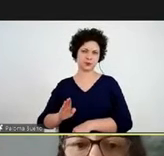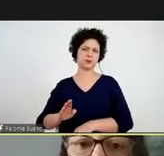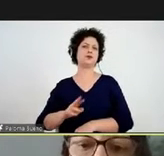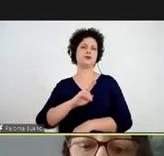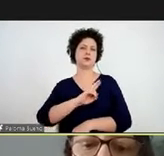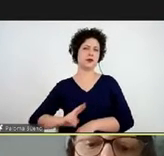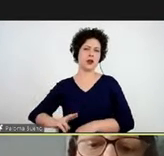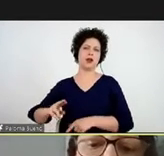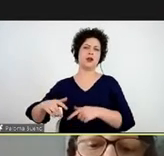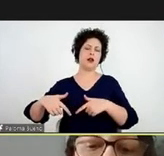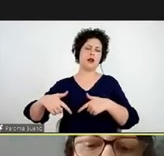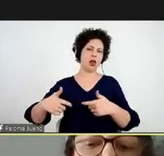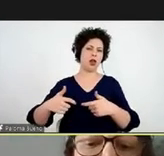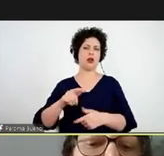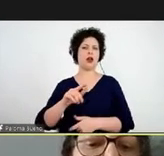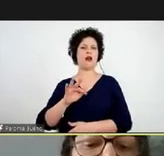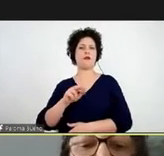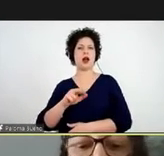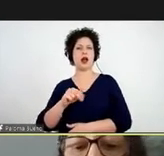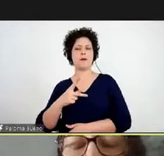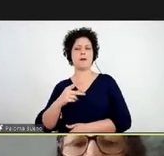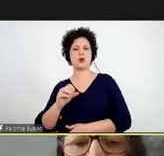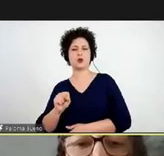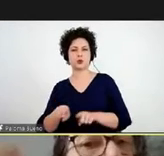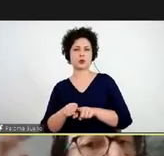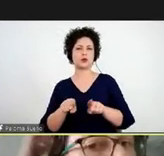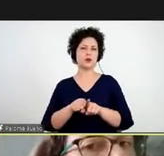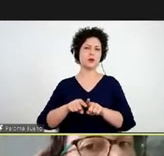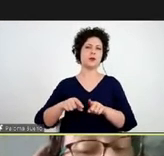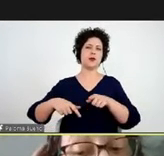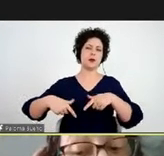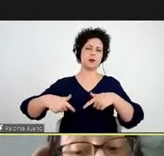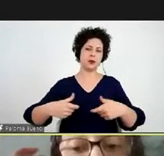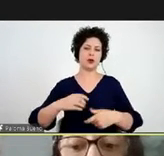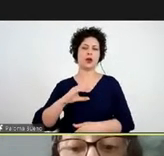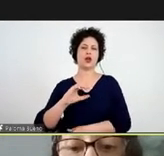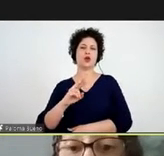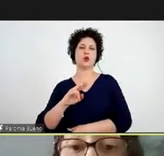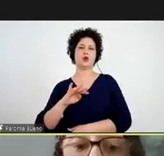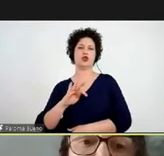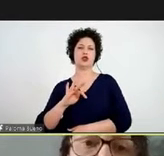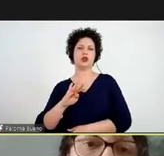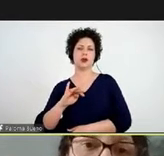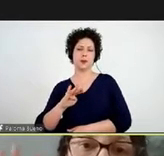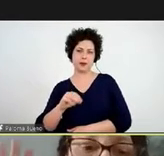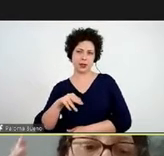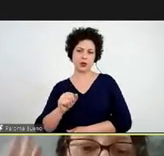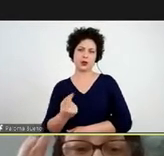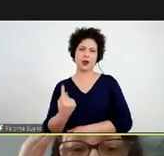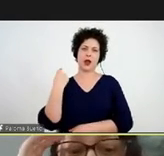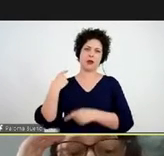da Guerra dos Farrapos, a Batalha dos Curitibanos, combatendo as tropas imperiais no Brasil, à época, a gente está